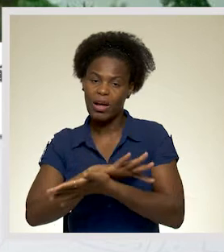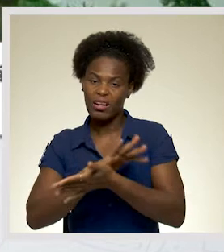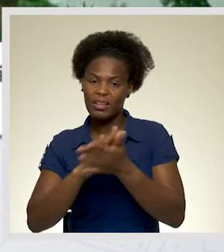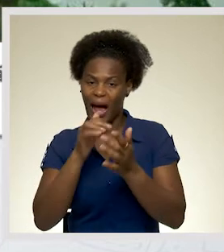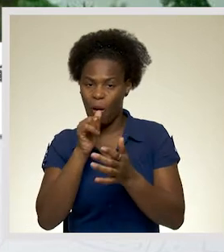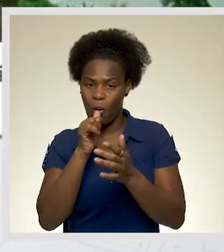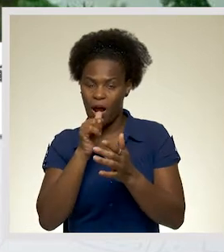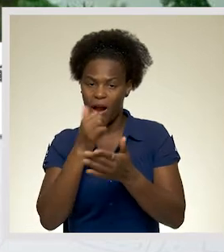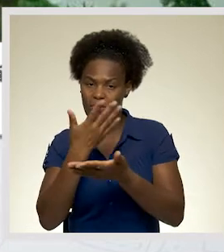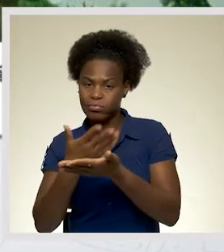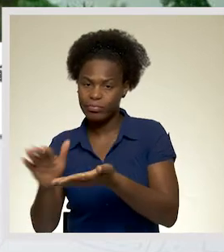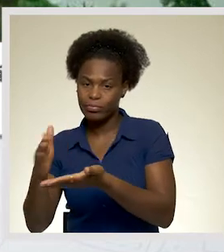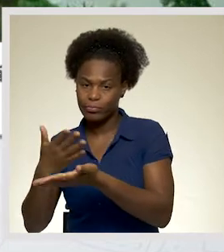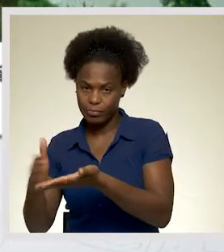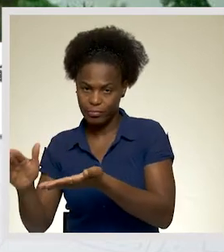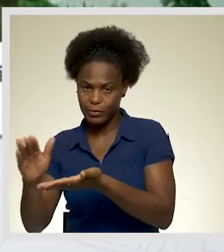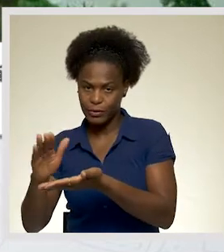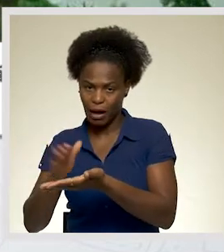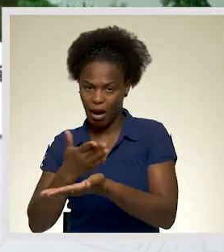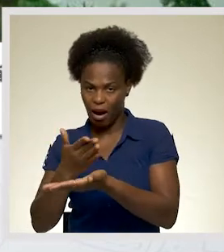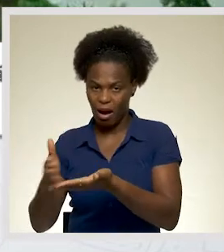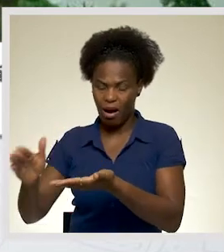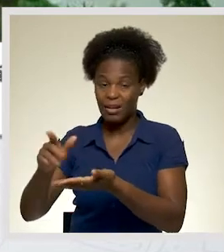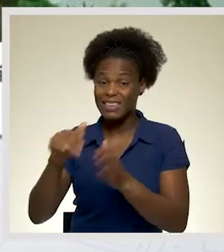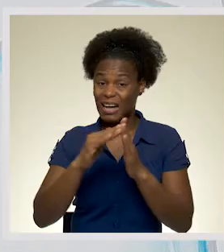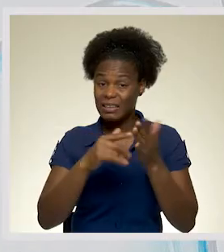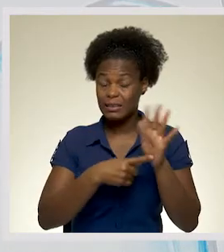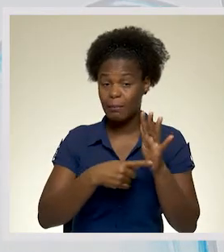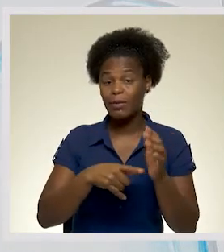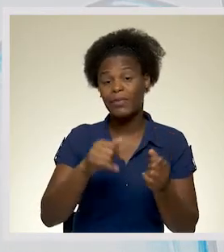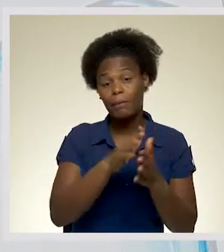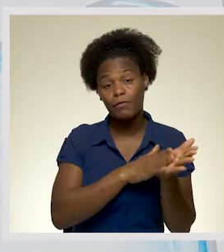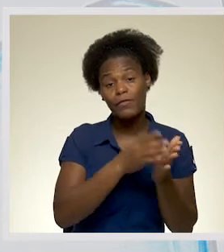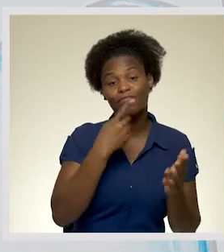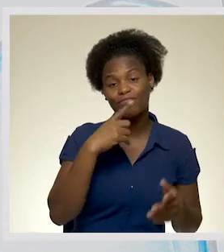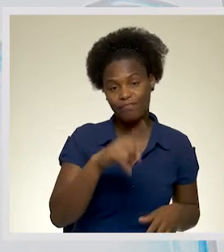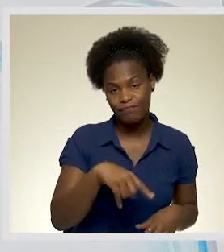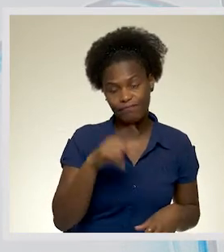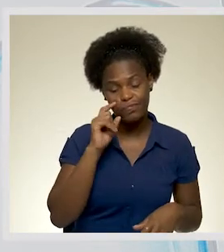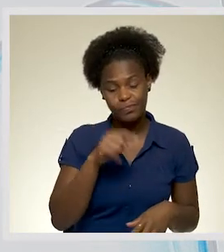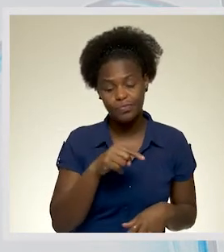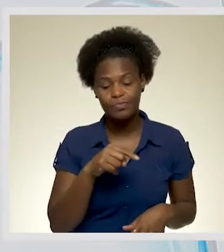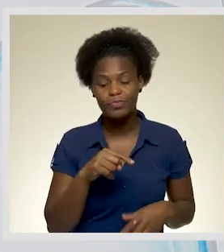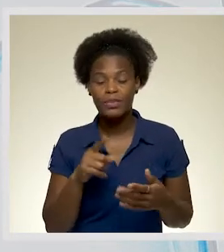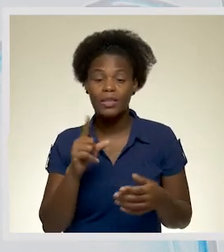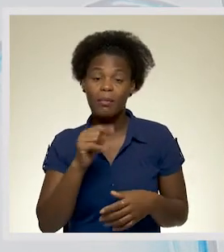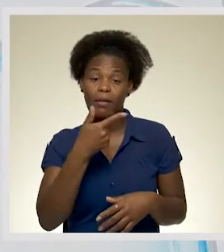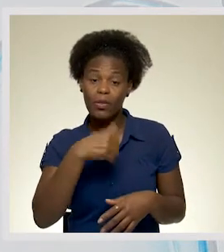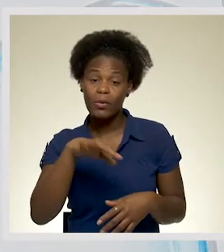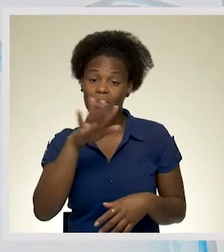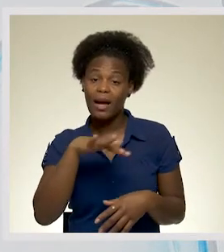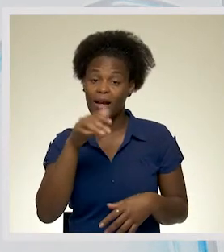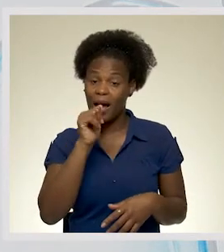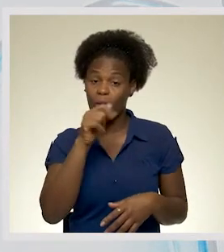residuais, preservação de lençóis de água. Como sabemos, no domínio da água temos uma